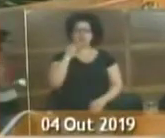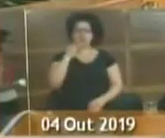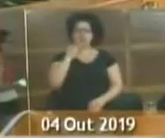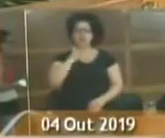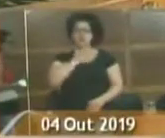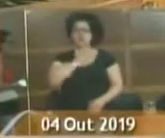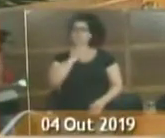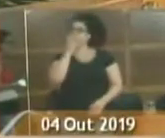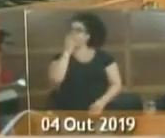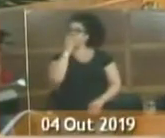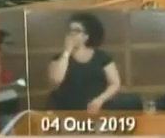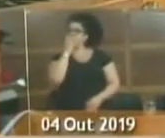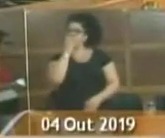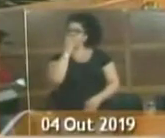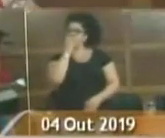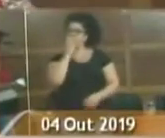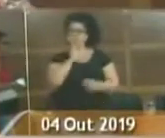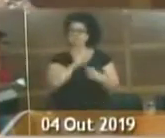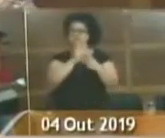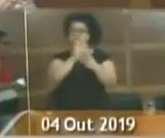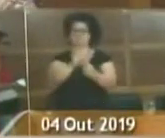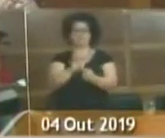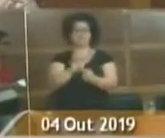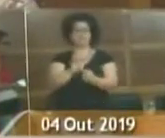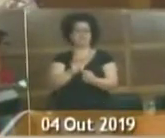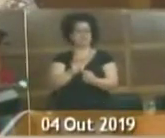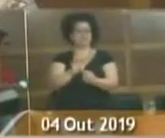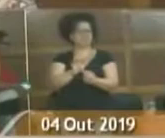meu cachorro, o Logan.